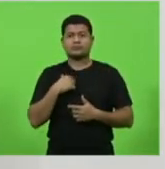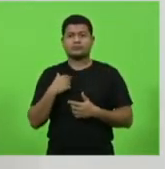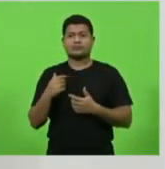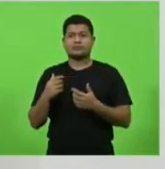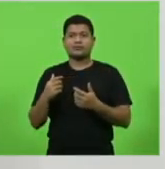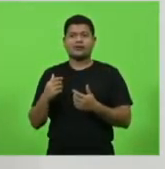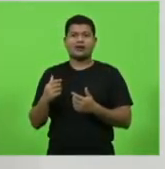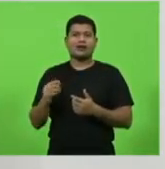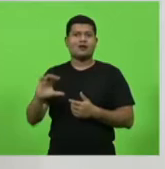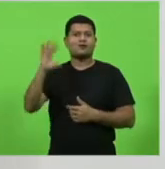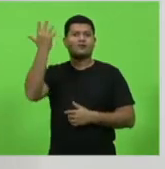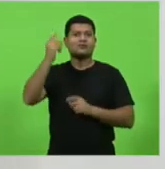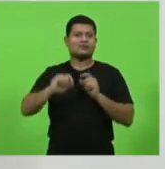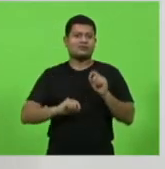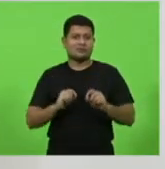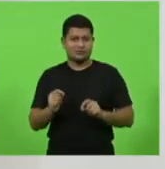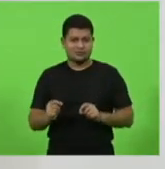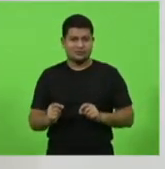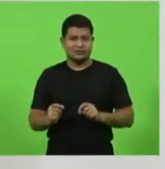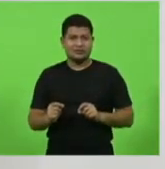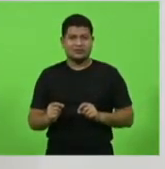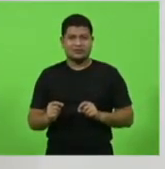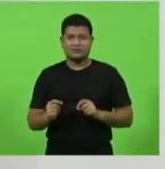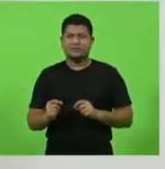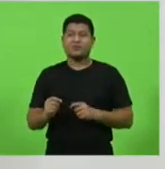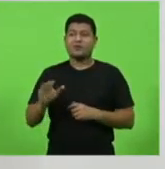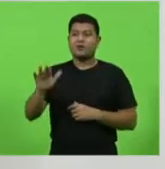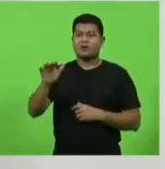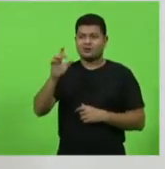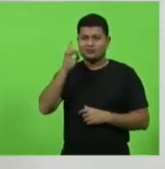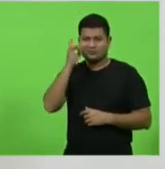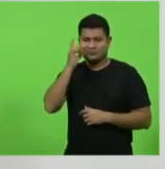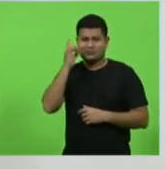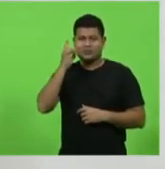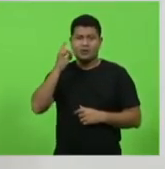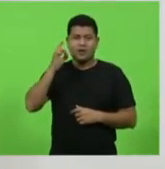Rapaz! Deputado Sérgio, deputado